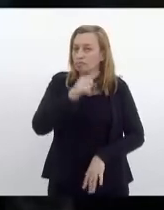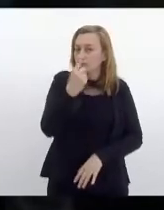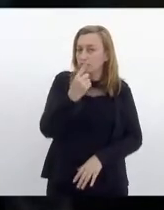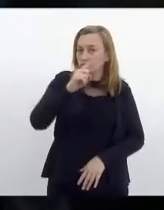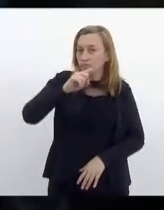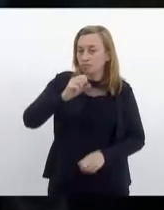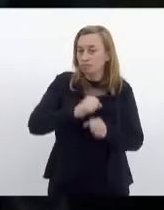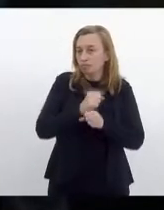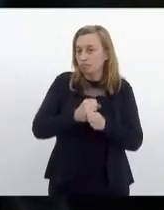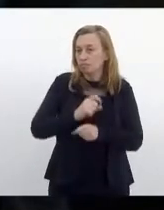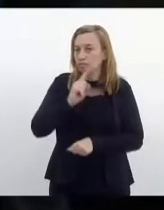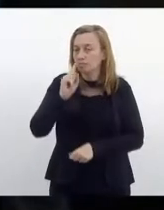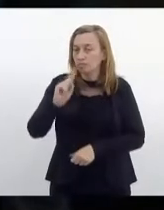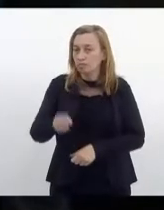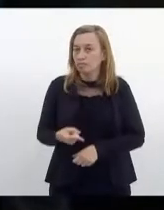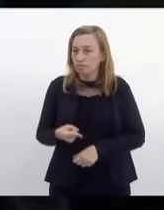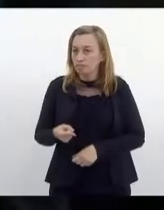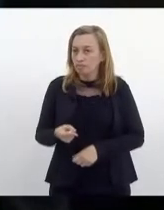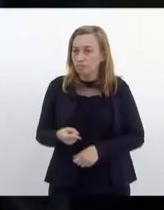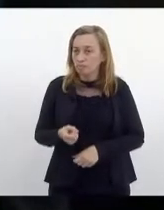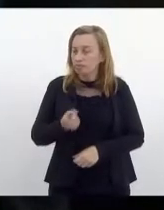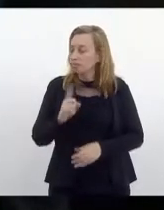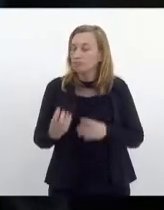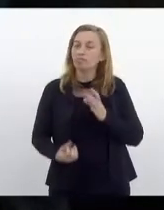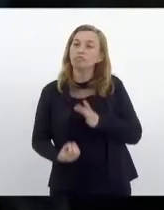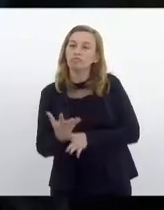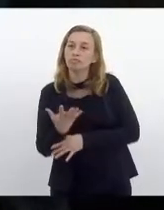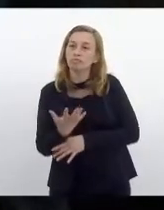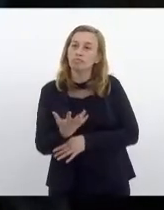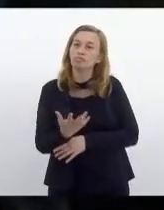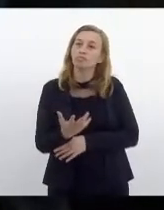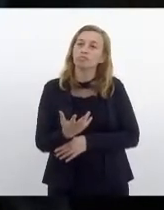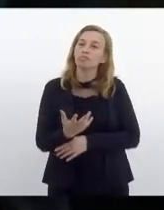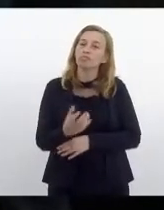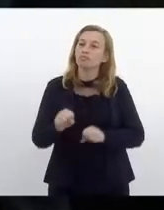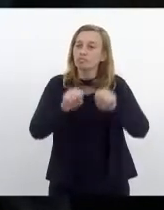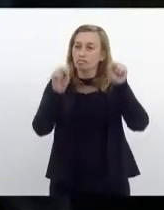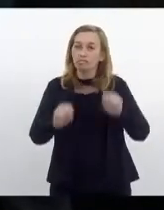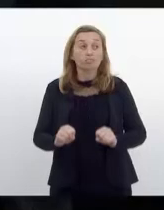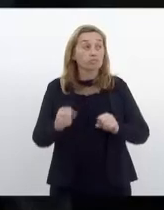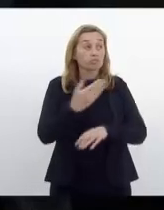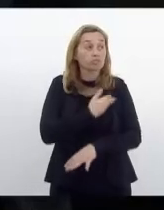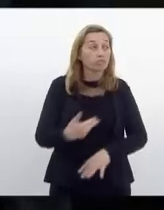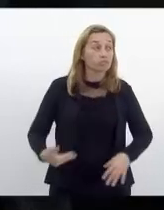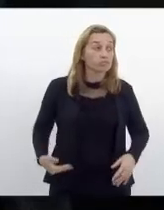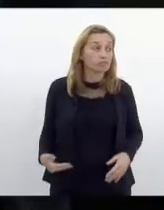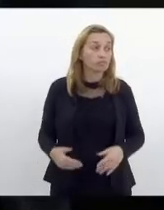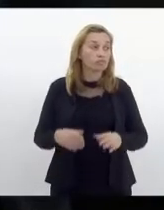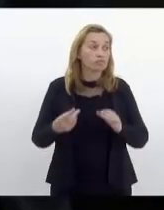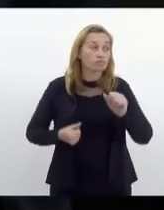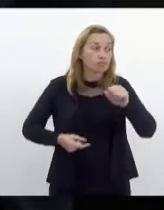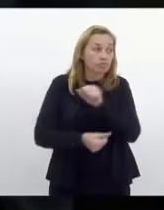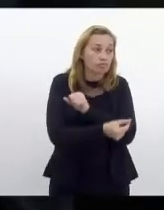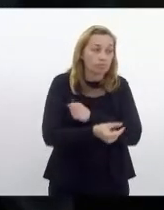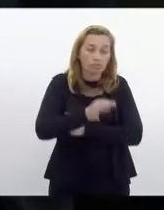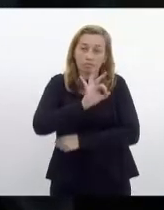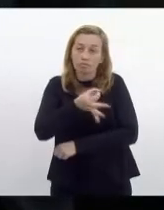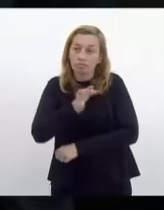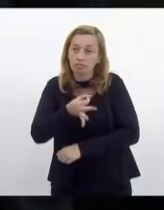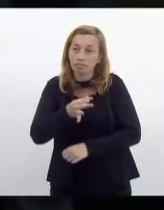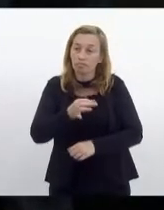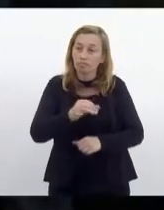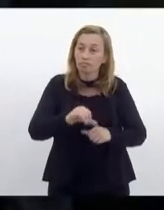de vigência, digamos assim, ainda não produziu, por parte dos sistemas públicos, pelo menos, investimentos expressivos em